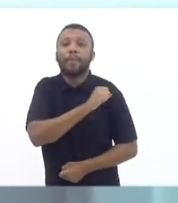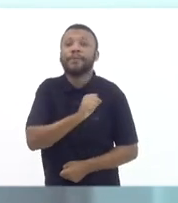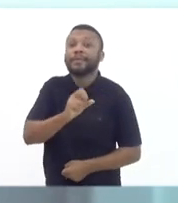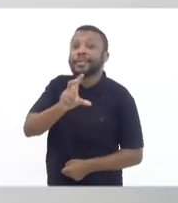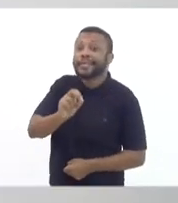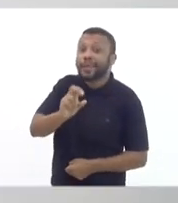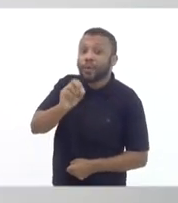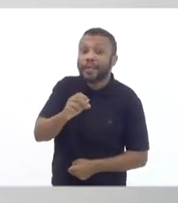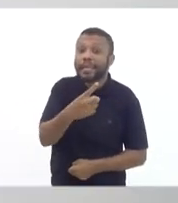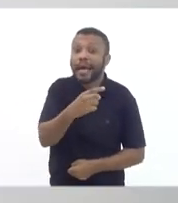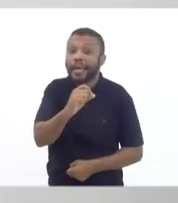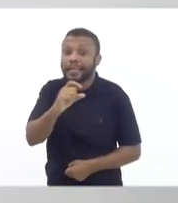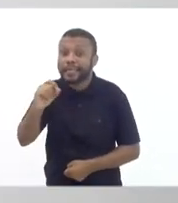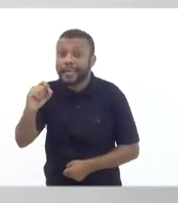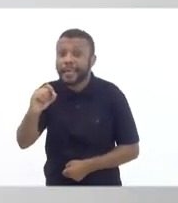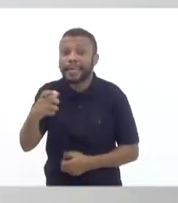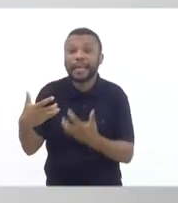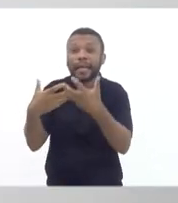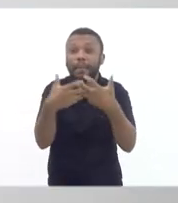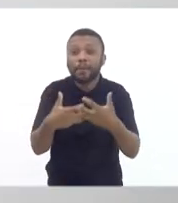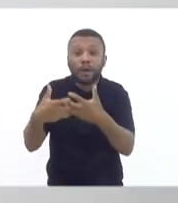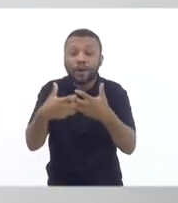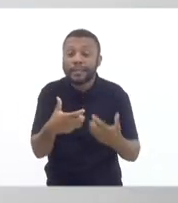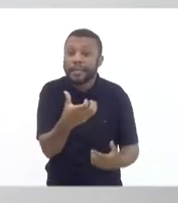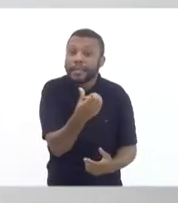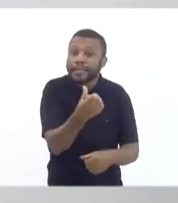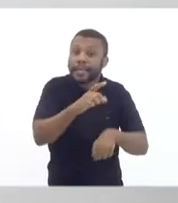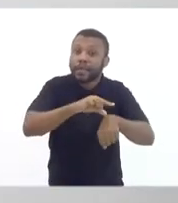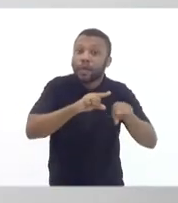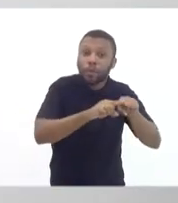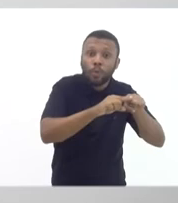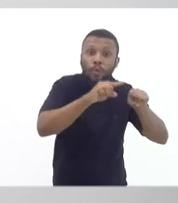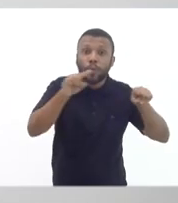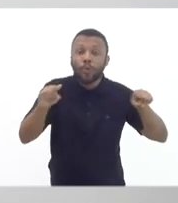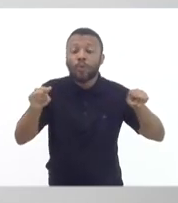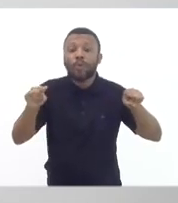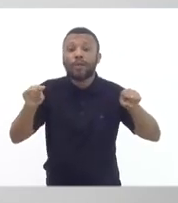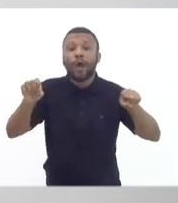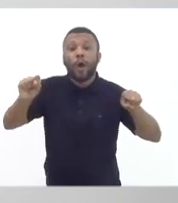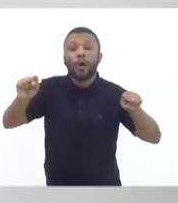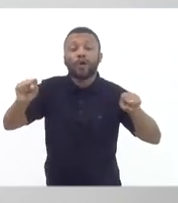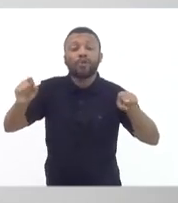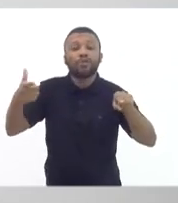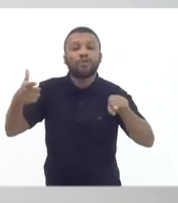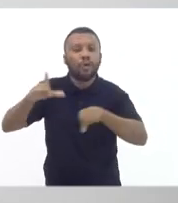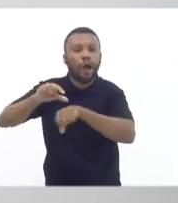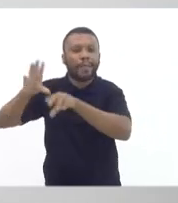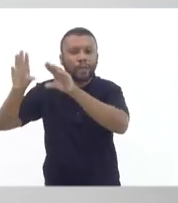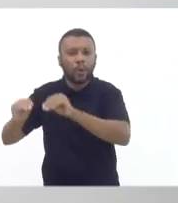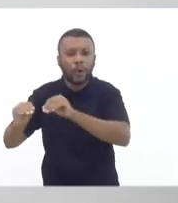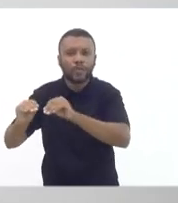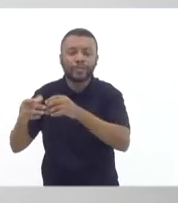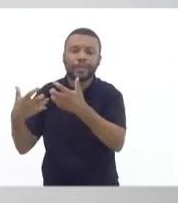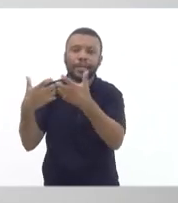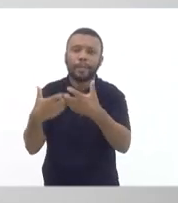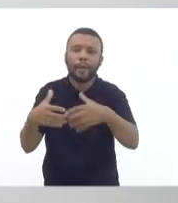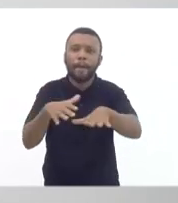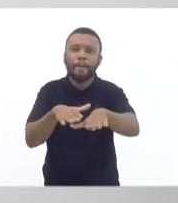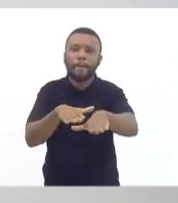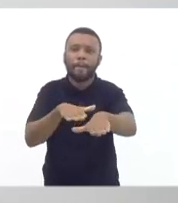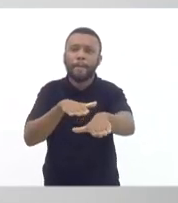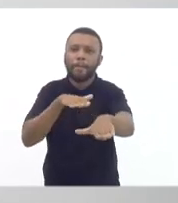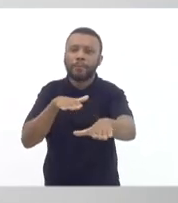100 caminhões, das 6 às 20 horas, caminhões de 6 eixos, que estão ocasionando start